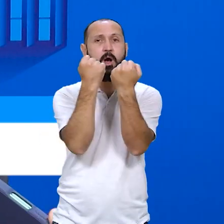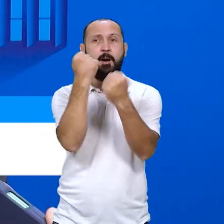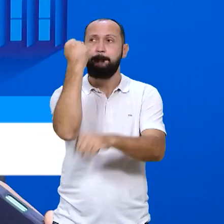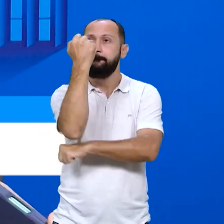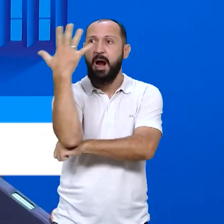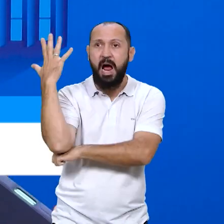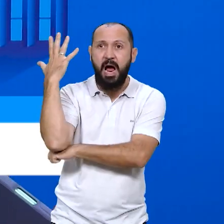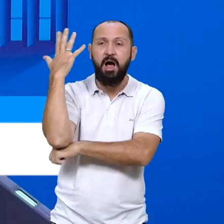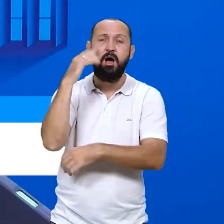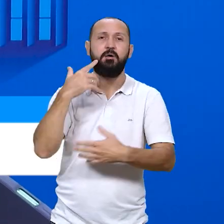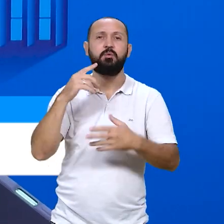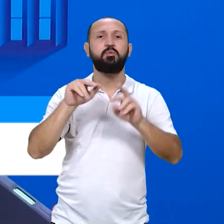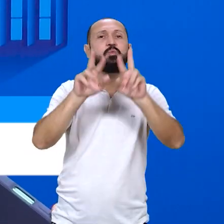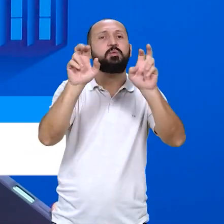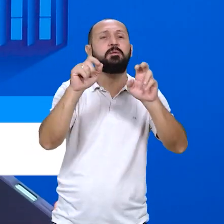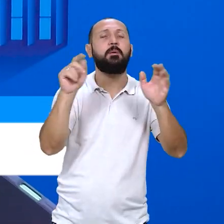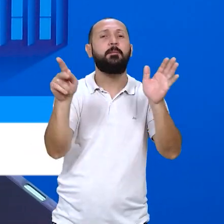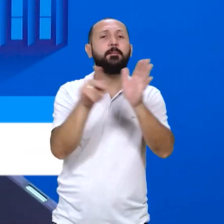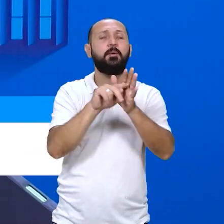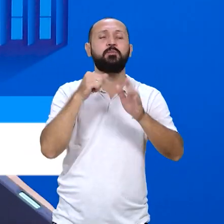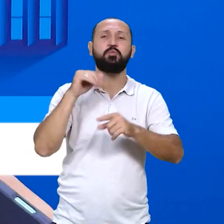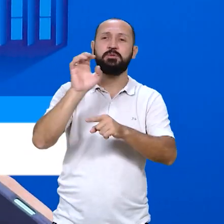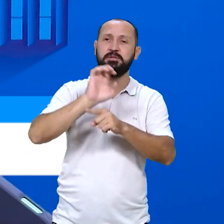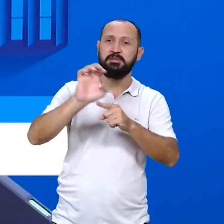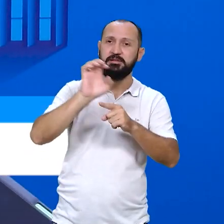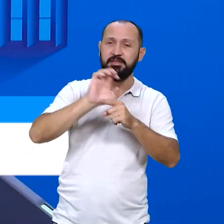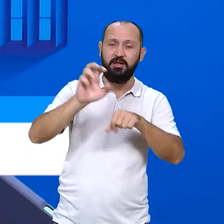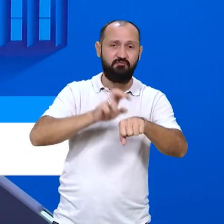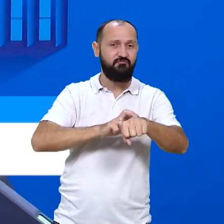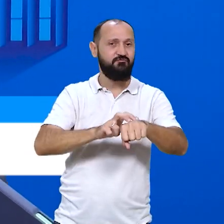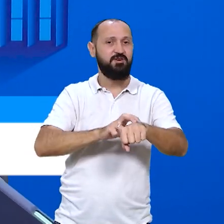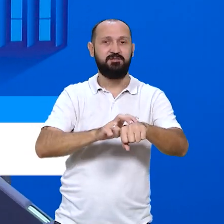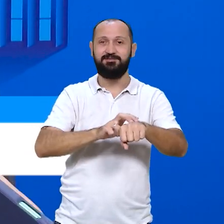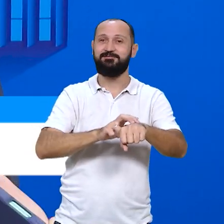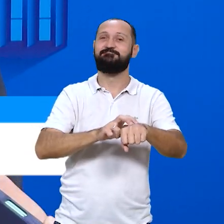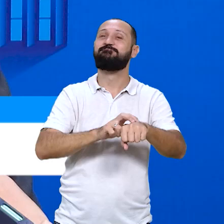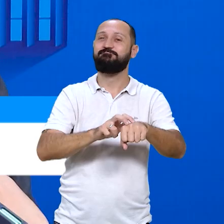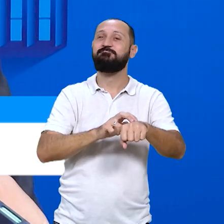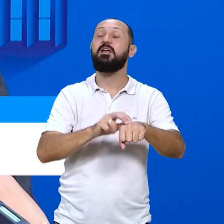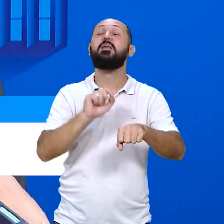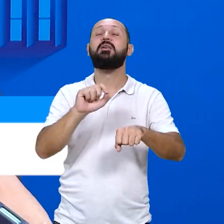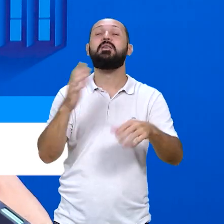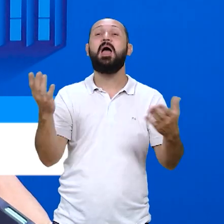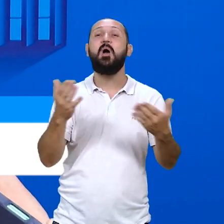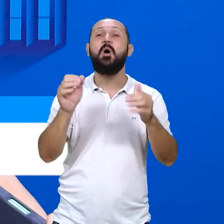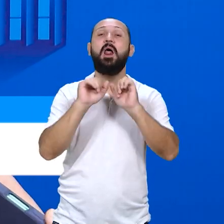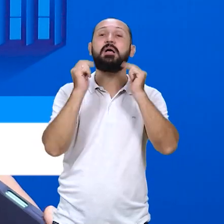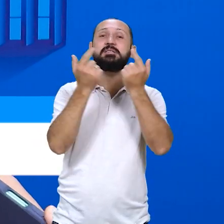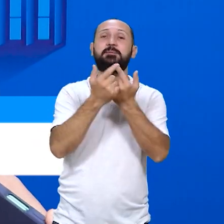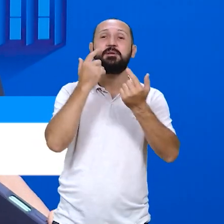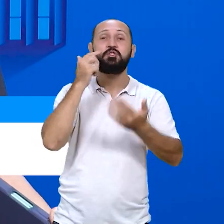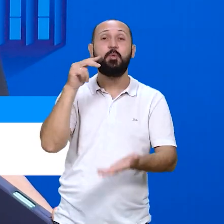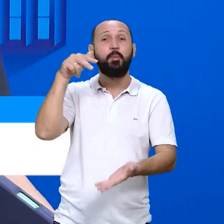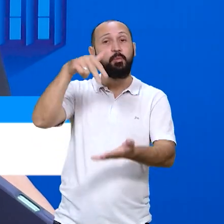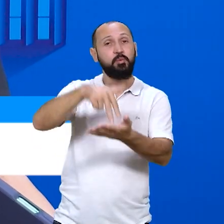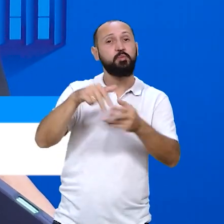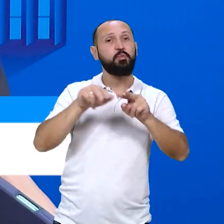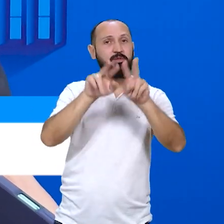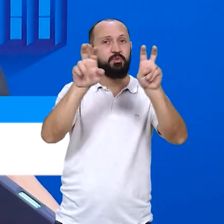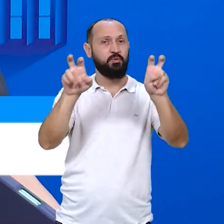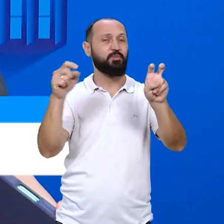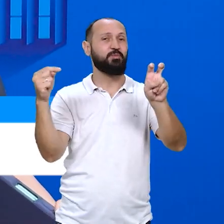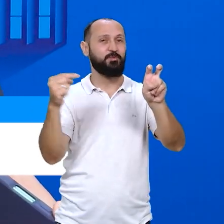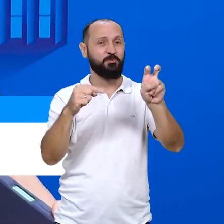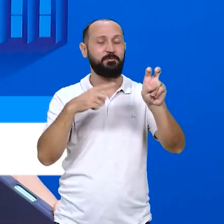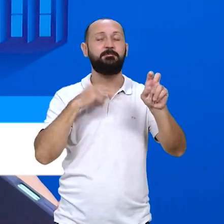responsabilidade ambiental, a pauta do Estado Verde, a Assembleia seja protagonista nesse assunto,